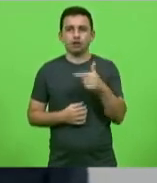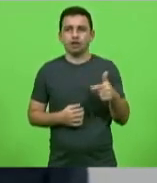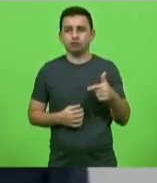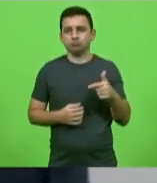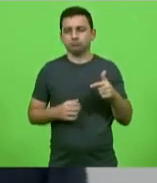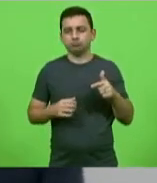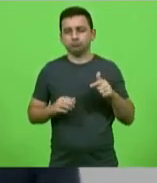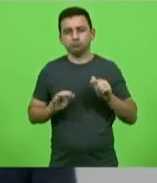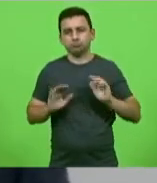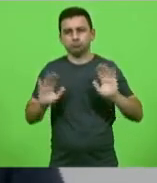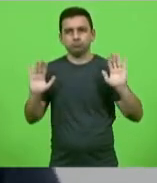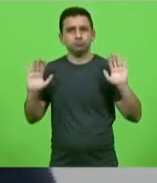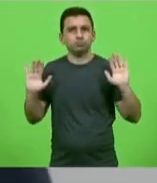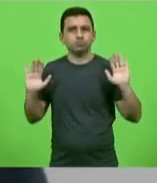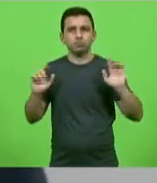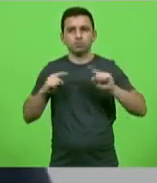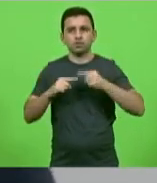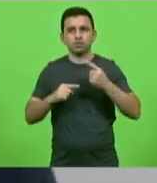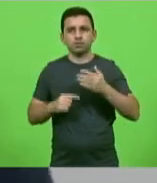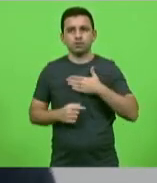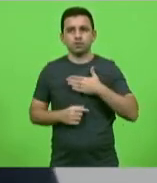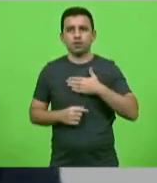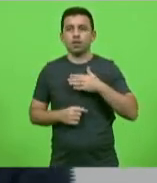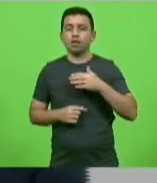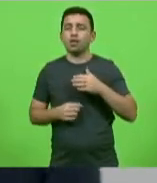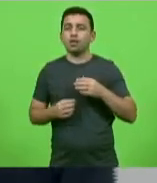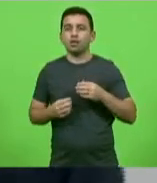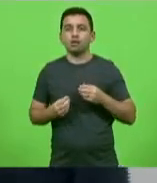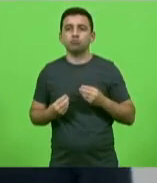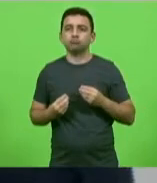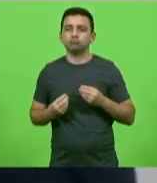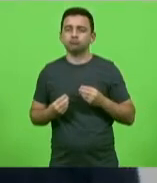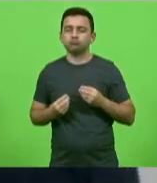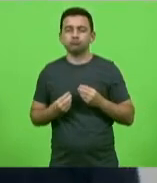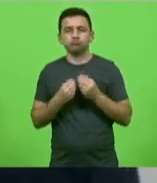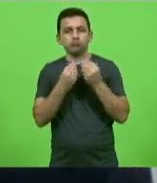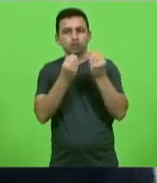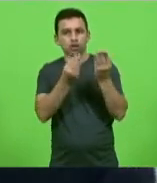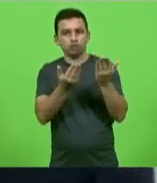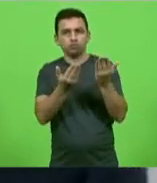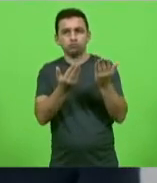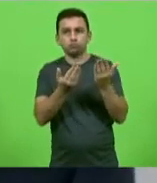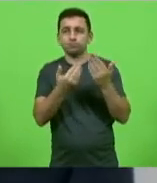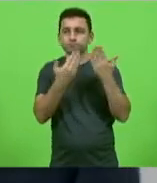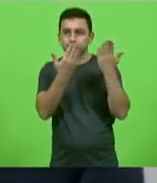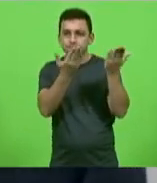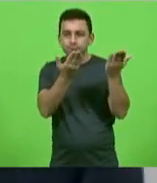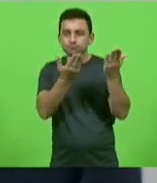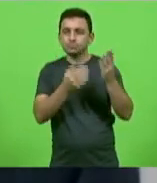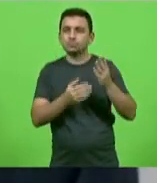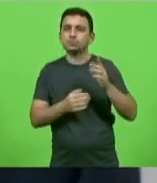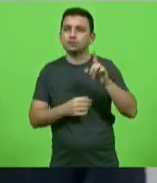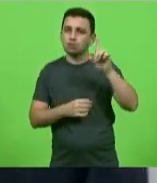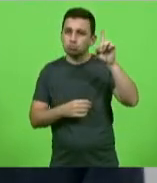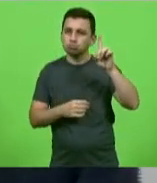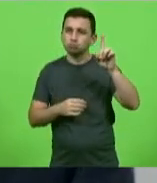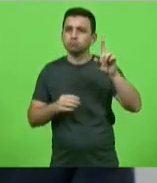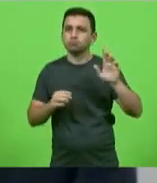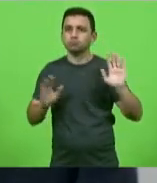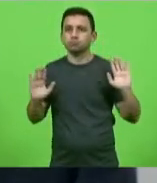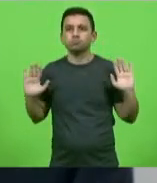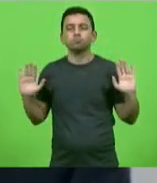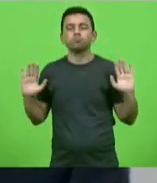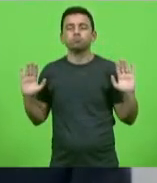de fazê-lo. Remeto ao plano superior, o plano espiritual, para que assim